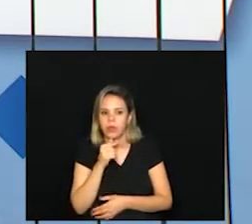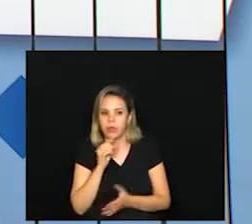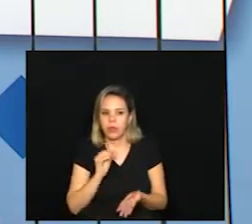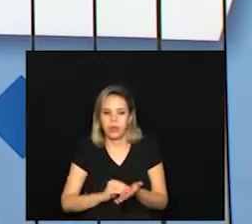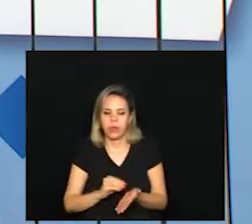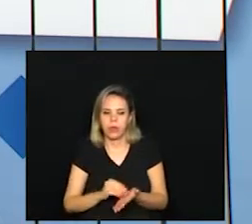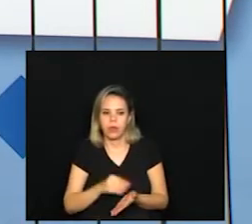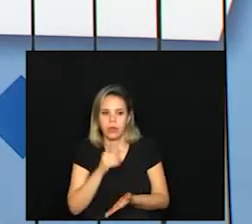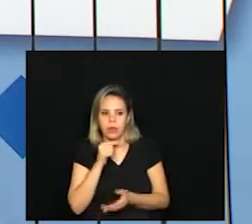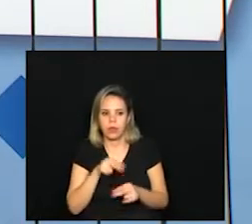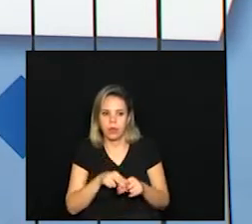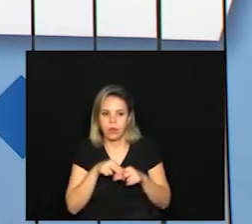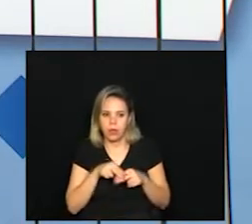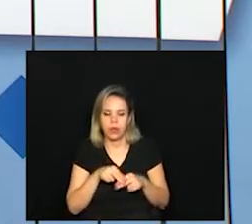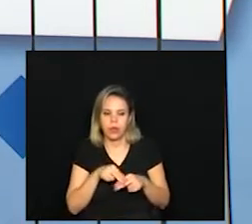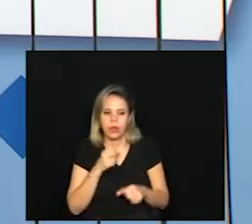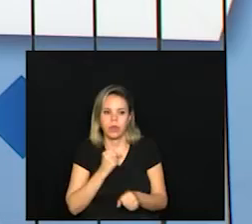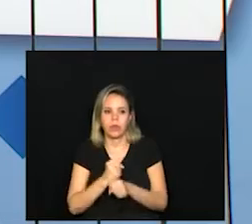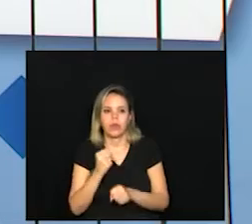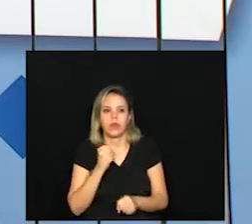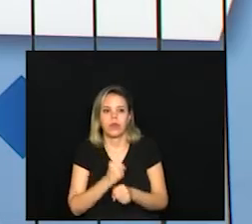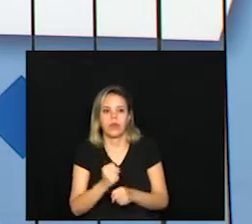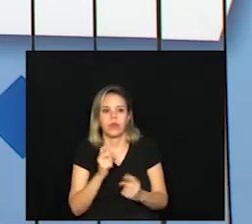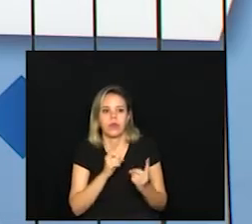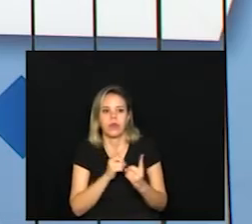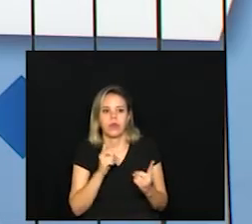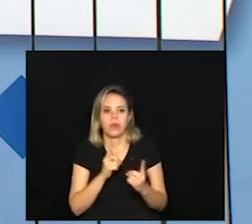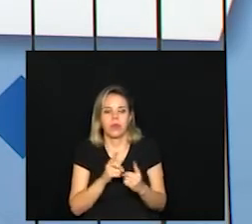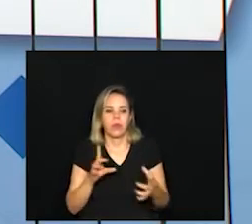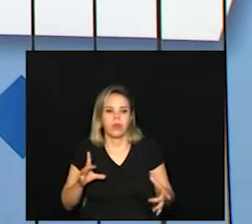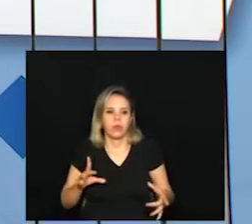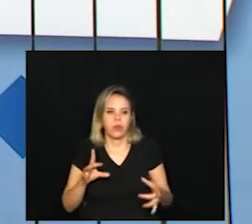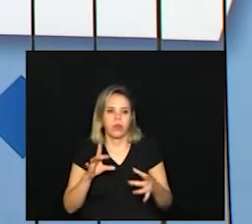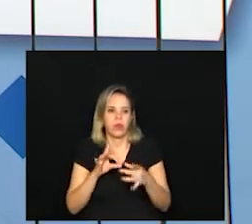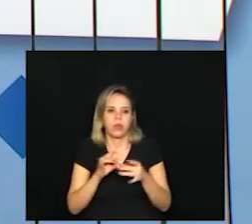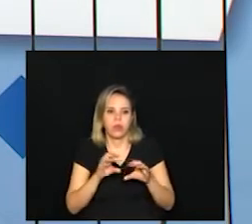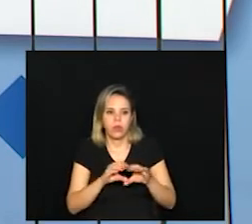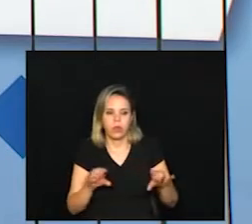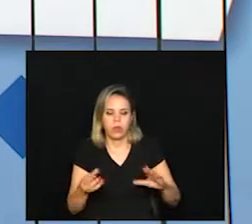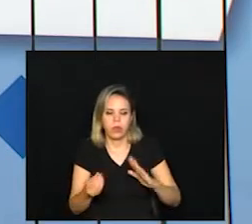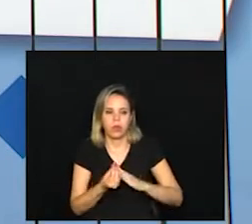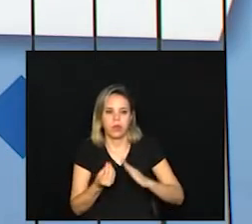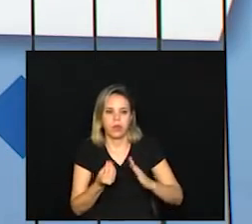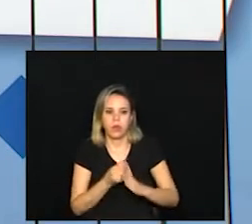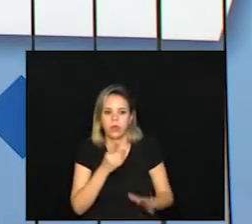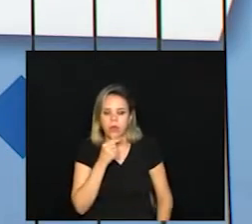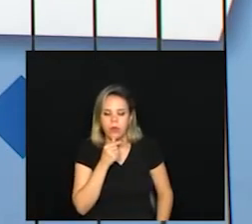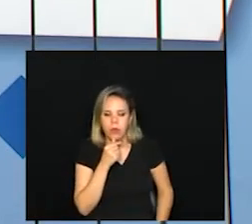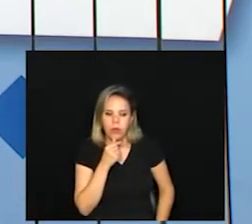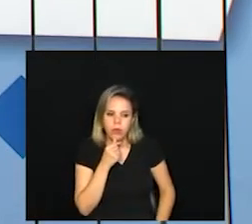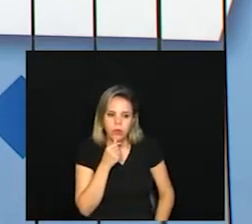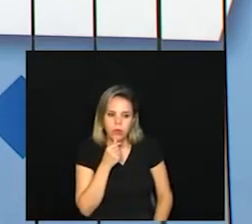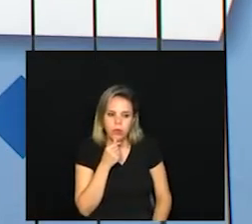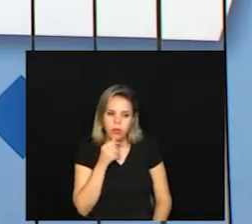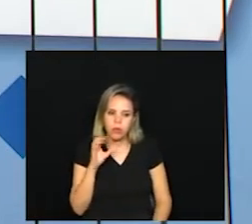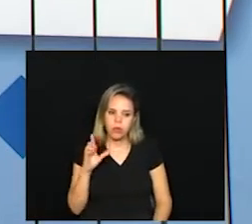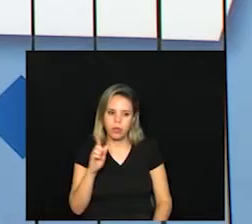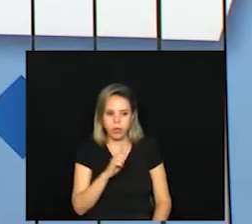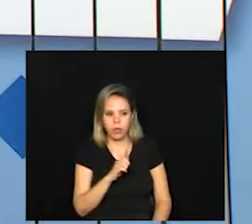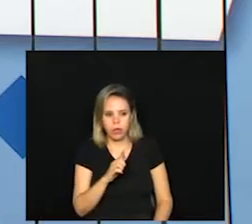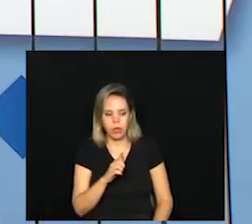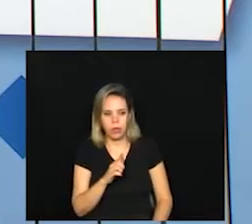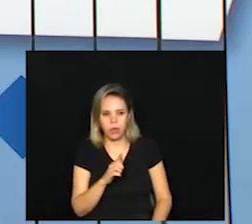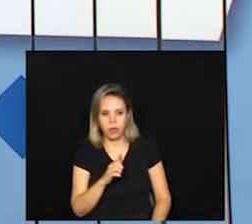água devido a uma obra de serviço de interligação de redes da Sanasa, ali a região do Campo